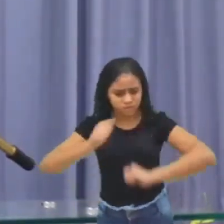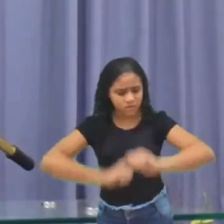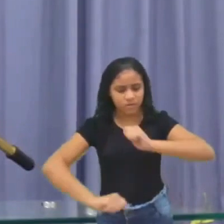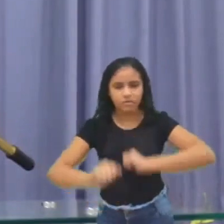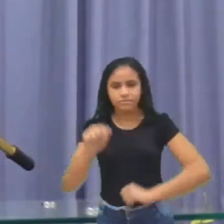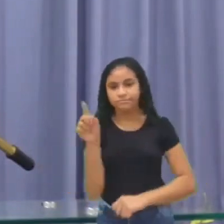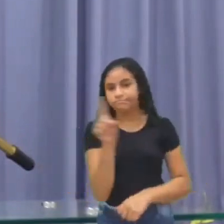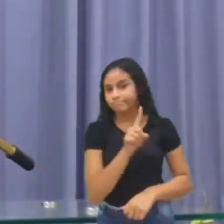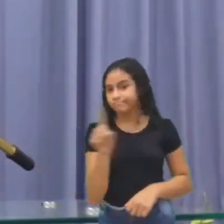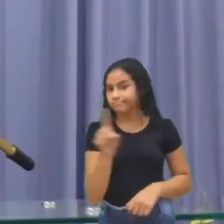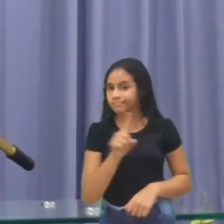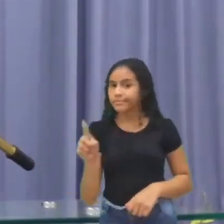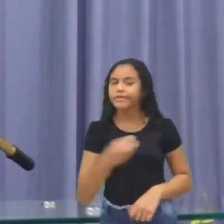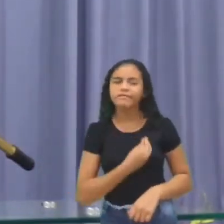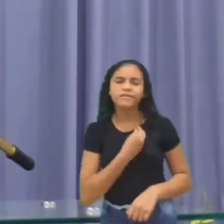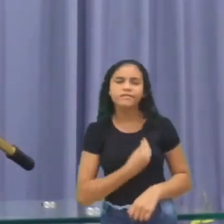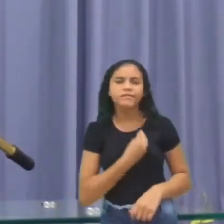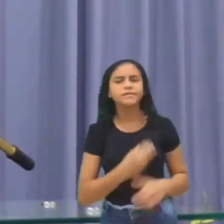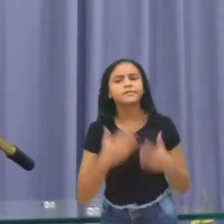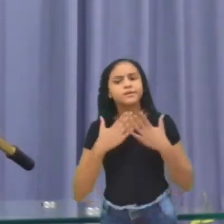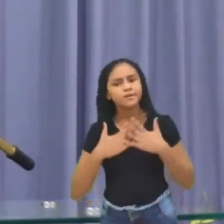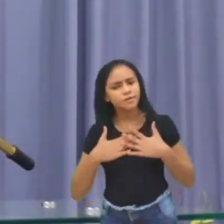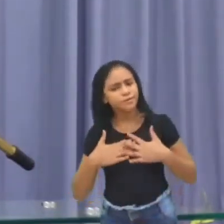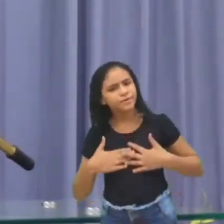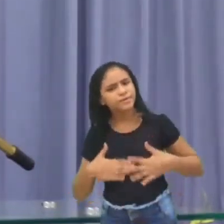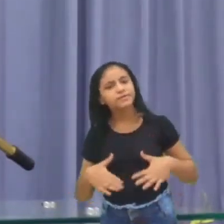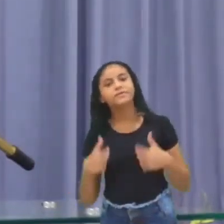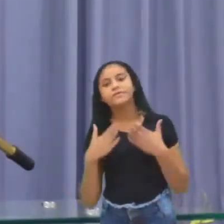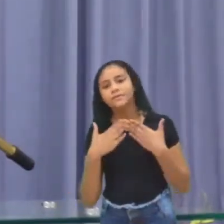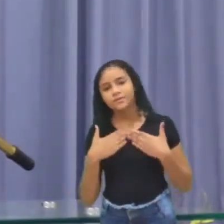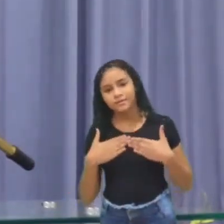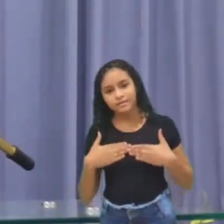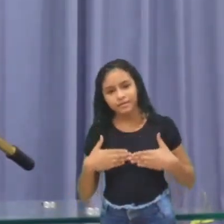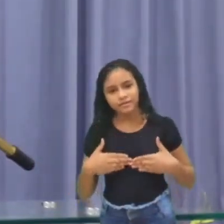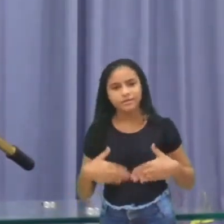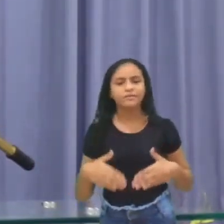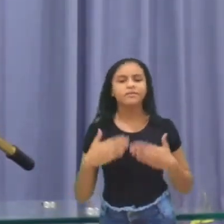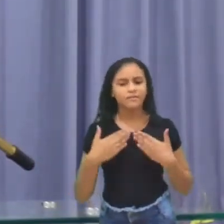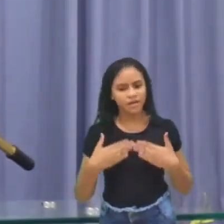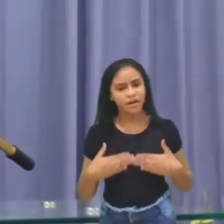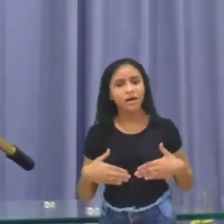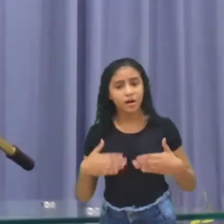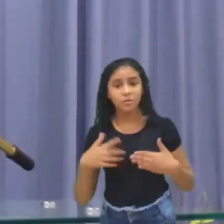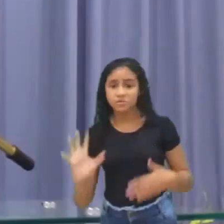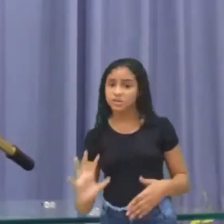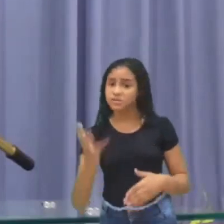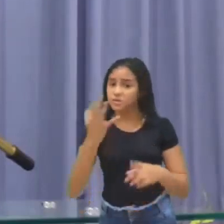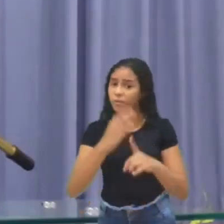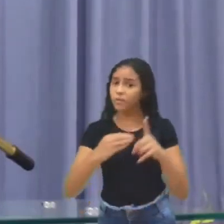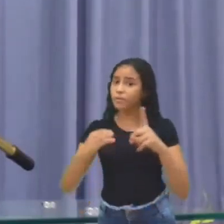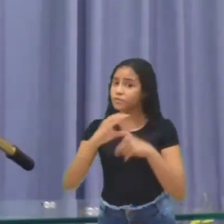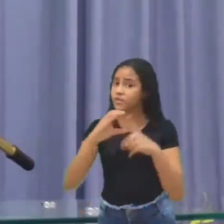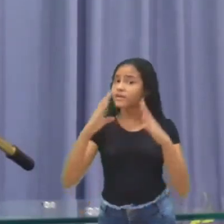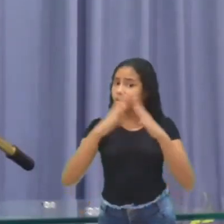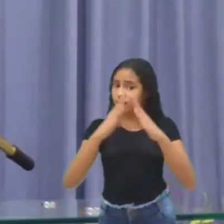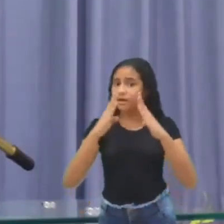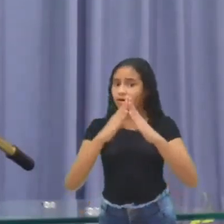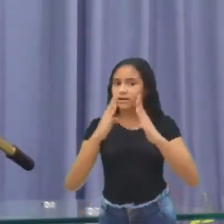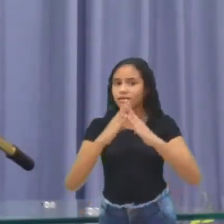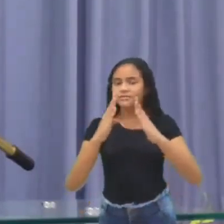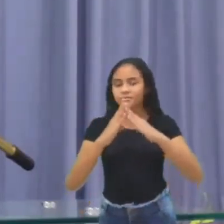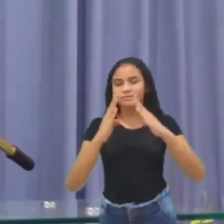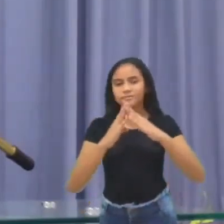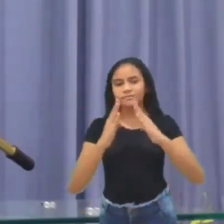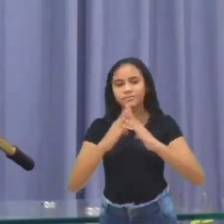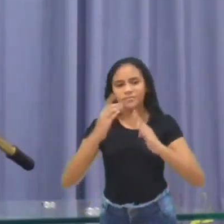Não, vamos viver tranquilamente em nossa casa, fazer o nosso culto doméstico, bendizer a Deus, sair para o